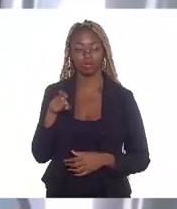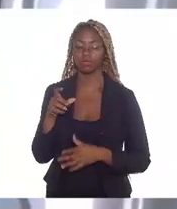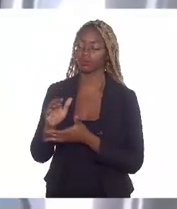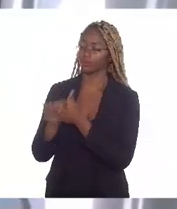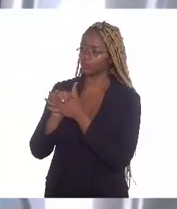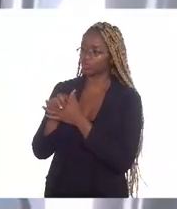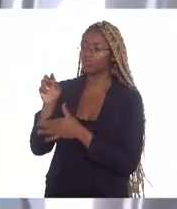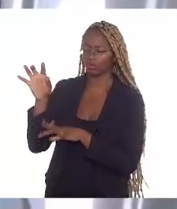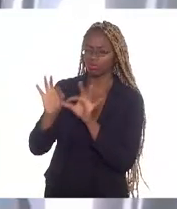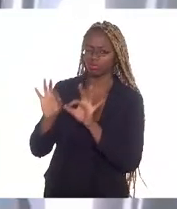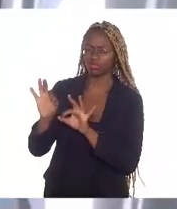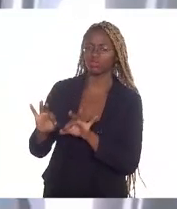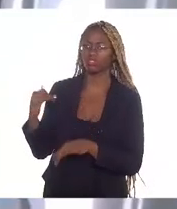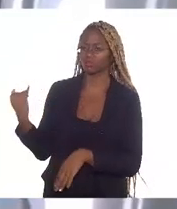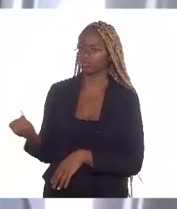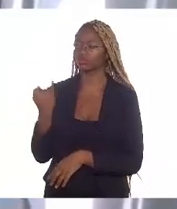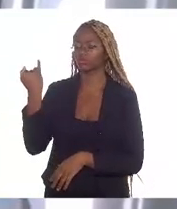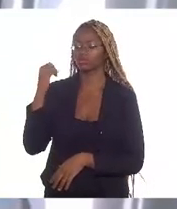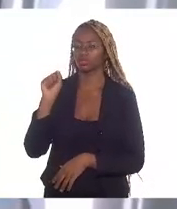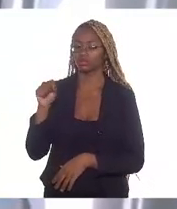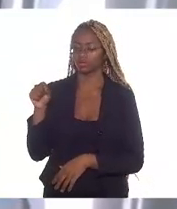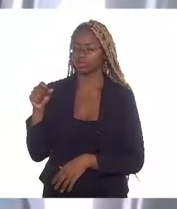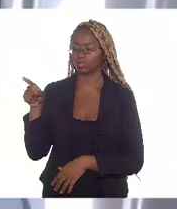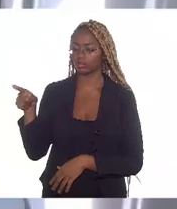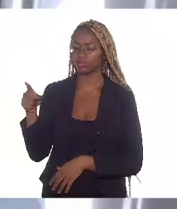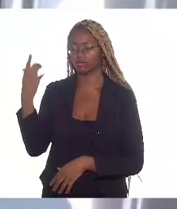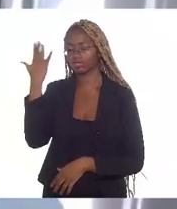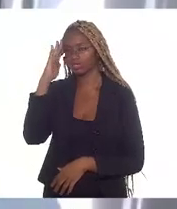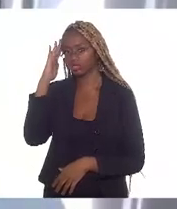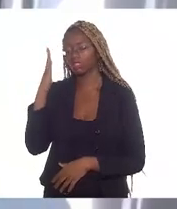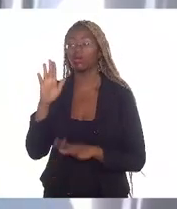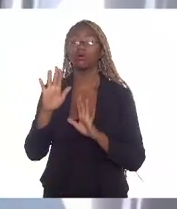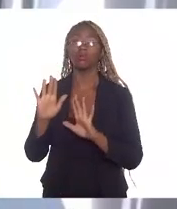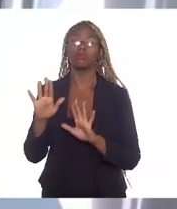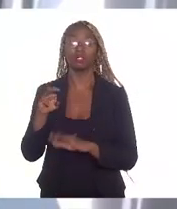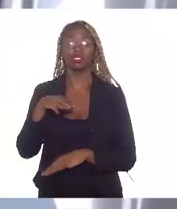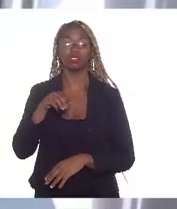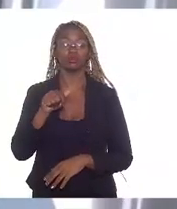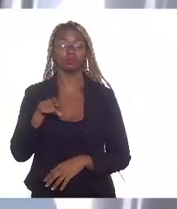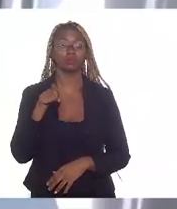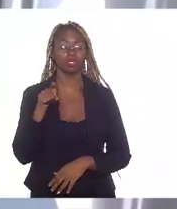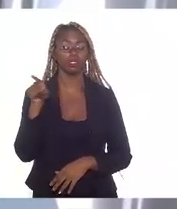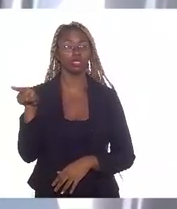projeto importante, de autoria de Vossa Excelência, com o deputado André Siliano, e o Max